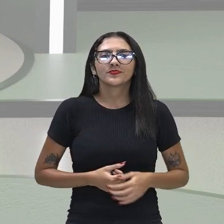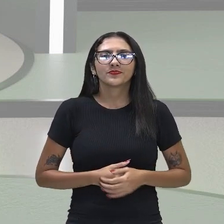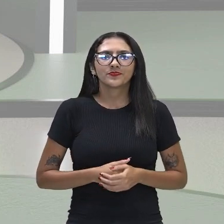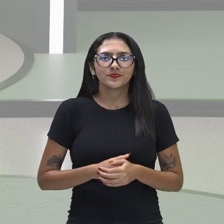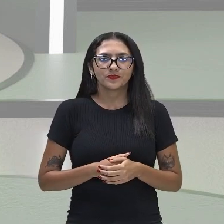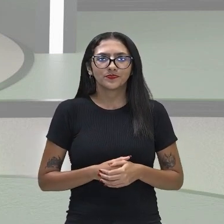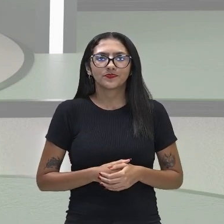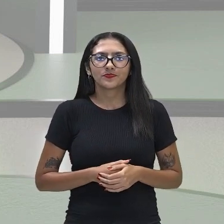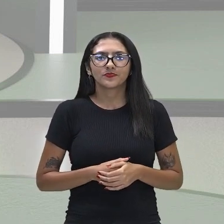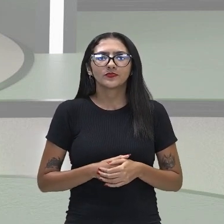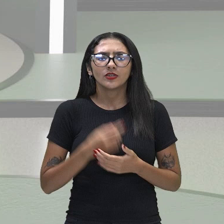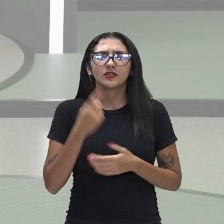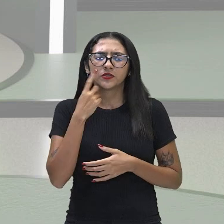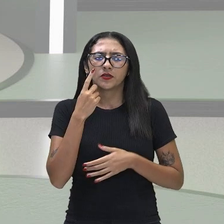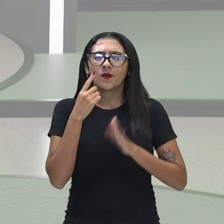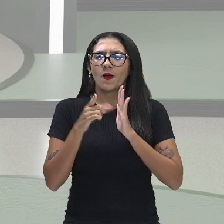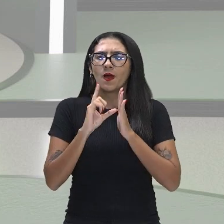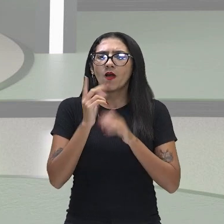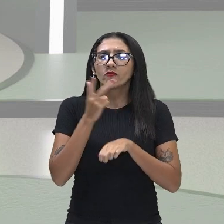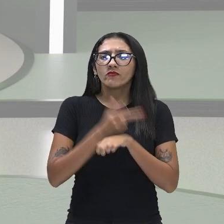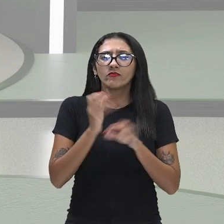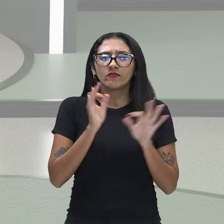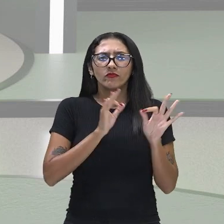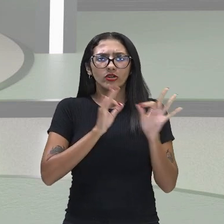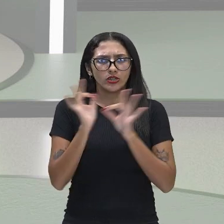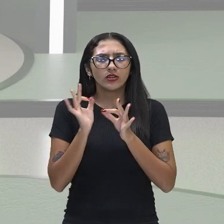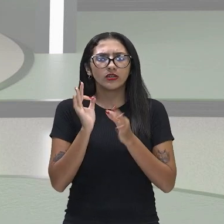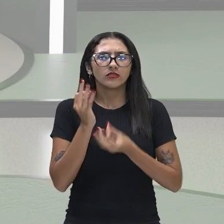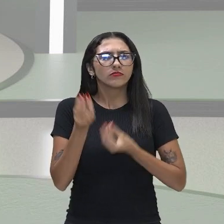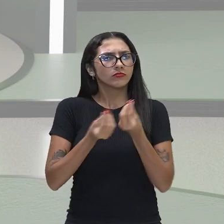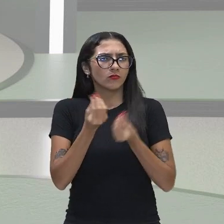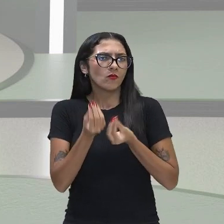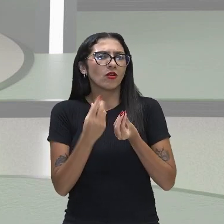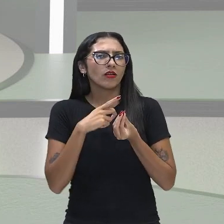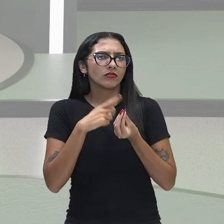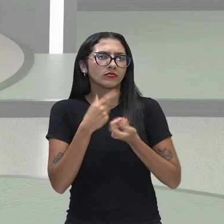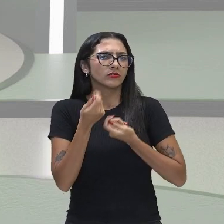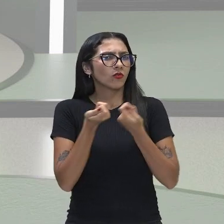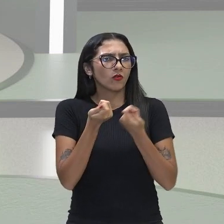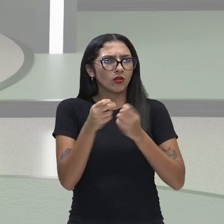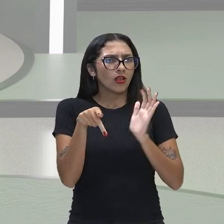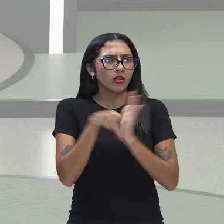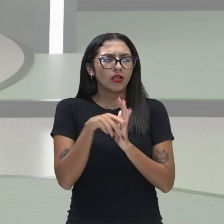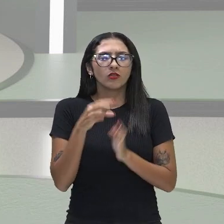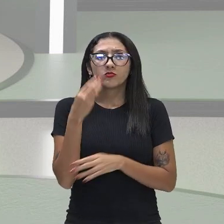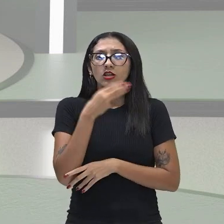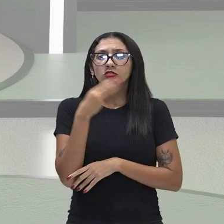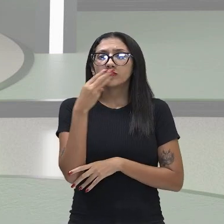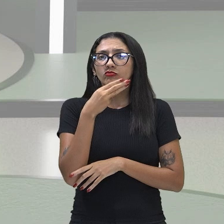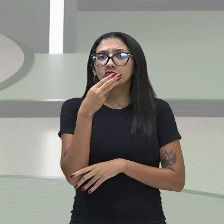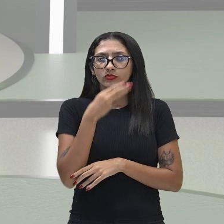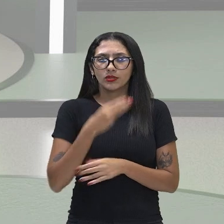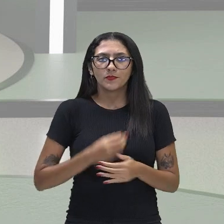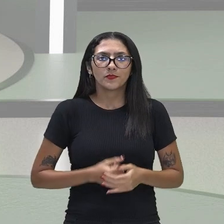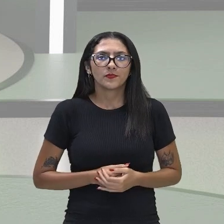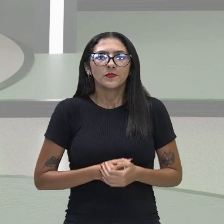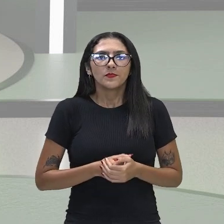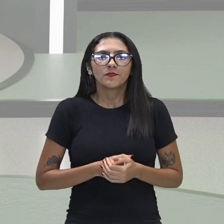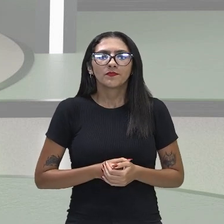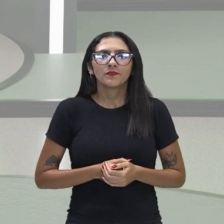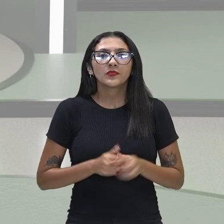uma exemplificação de como que deve funcionar essa regulação do açúcar no nosso sangue. Mas com o